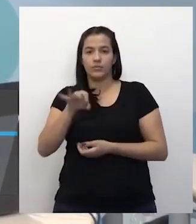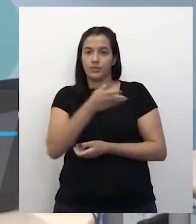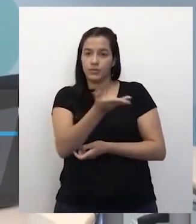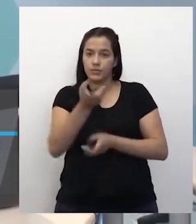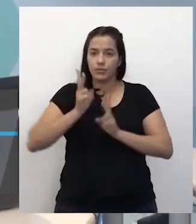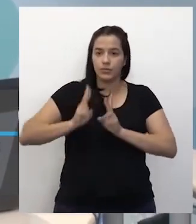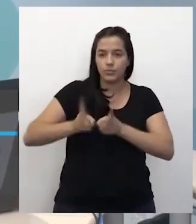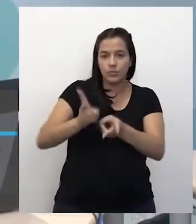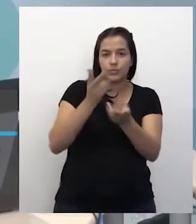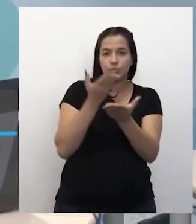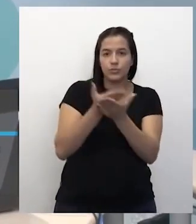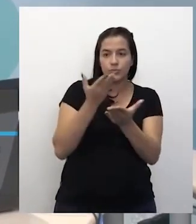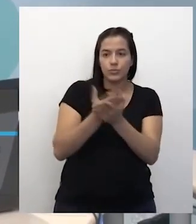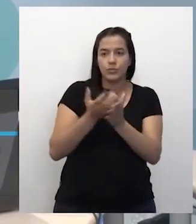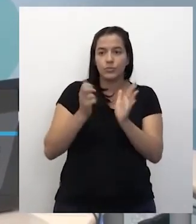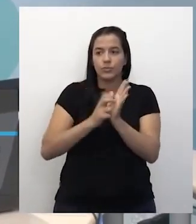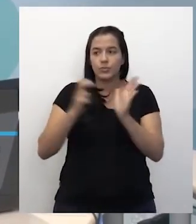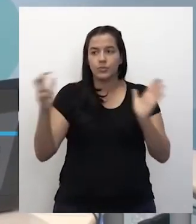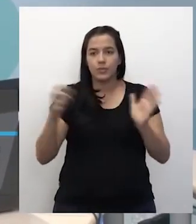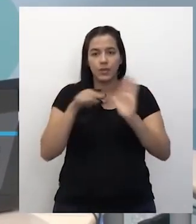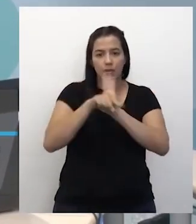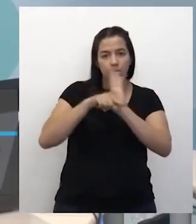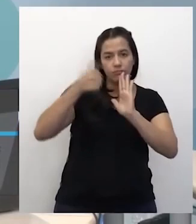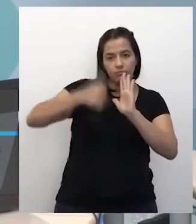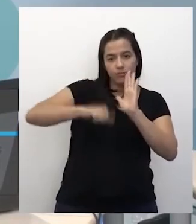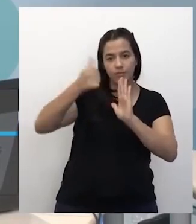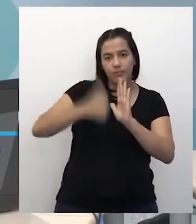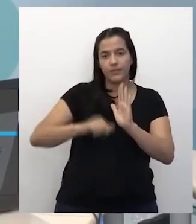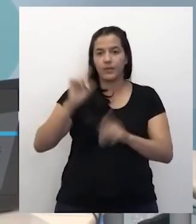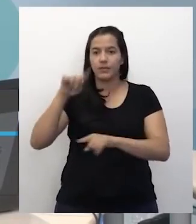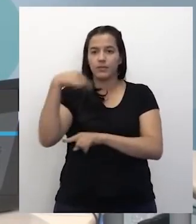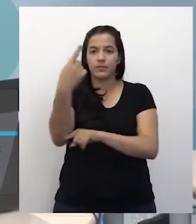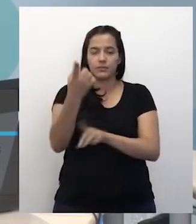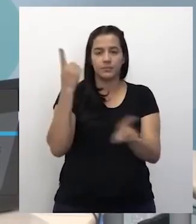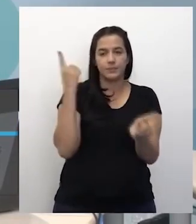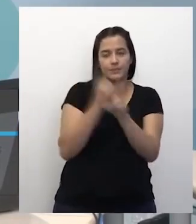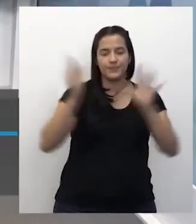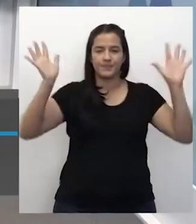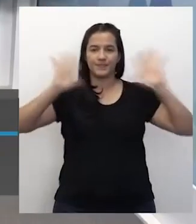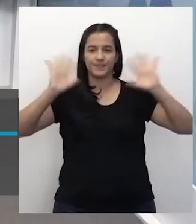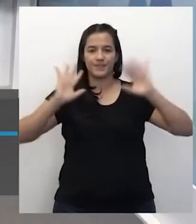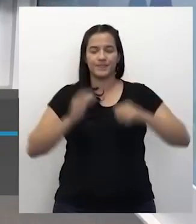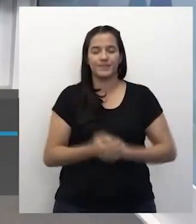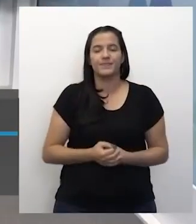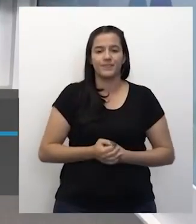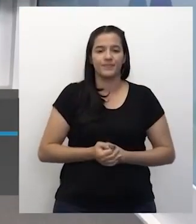garotada, durante o dia, avalie a aula no final. Até a próxima aula, tchau.